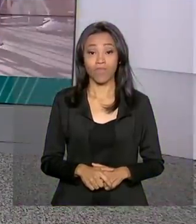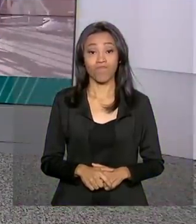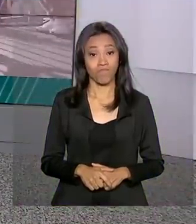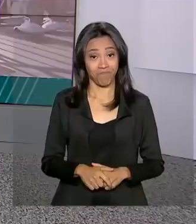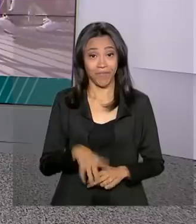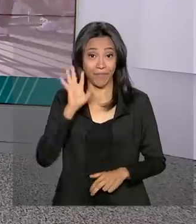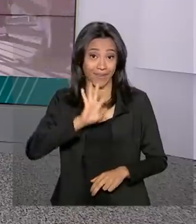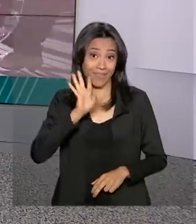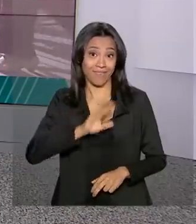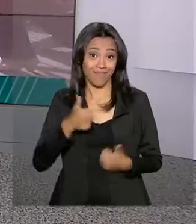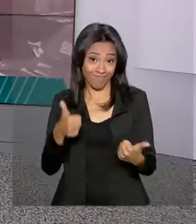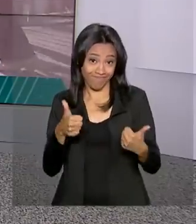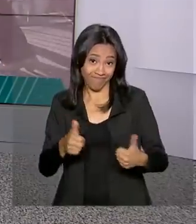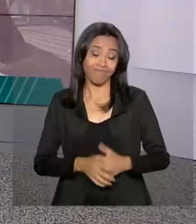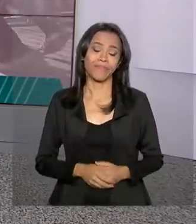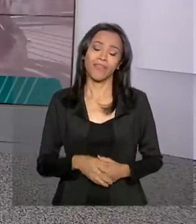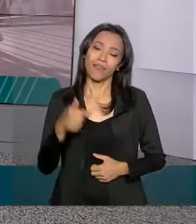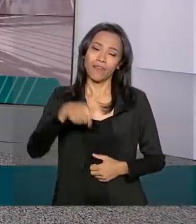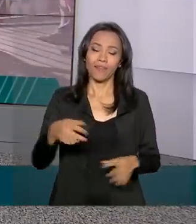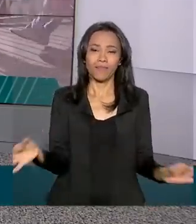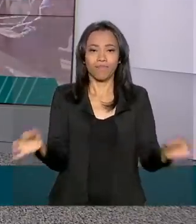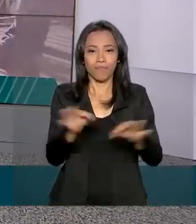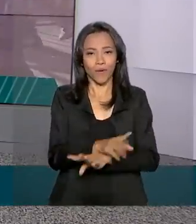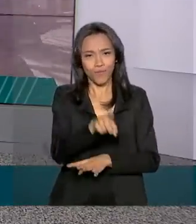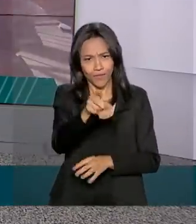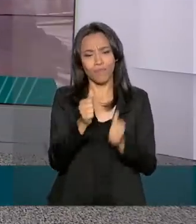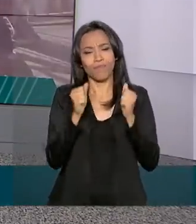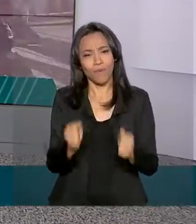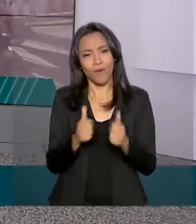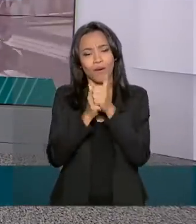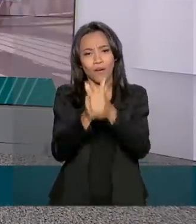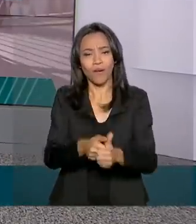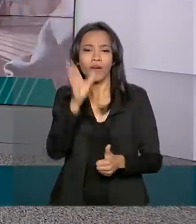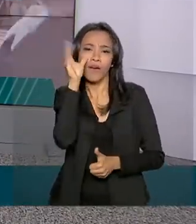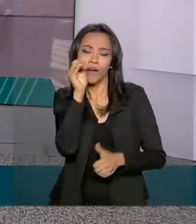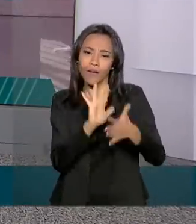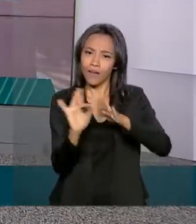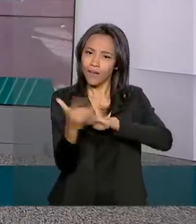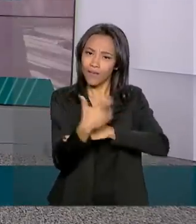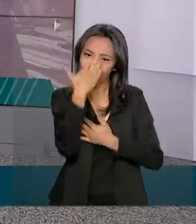Bem legal essa iniciativa. E o Brasil em Dia termina aqui. Nos acompanhe também pelas nossas redes